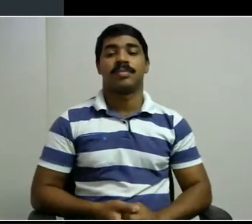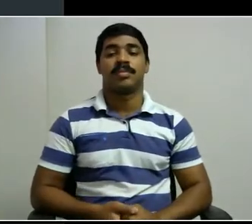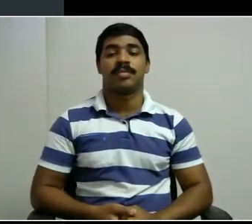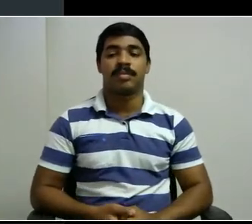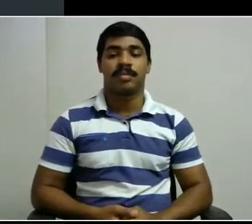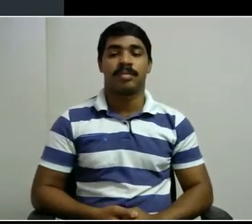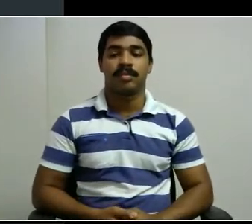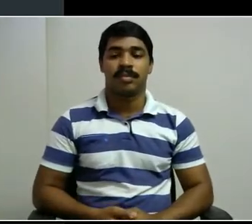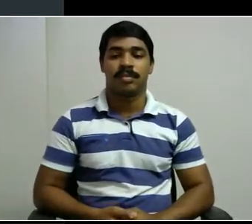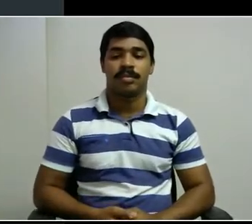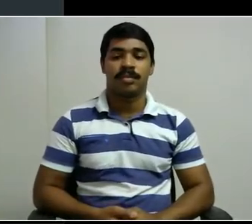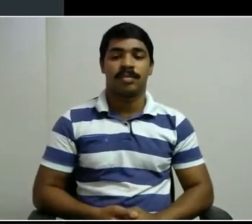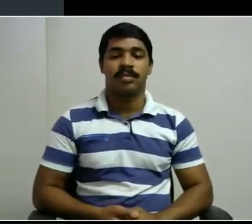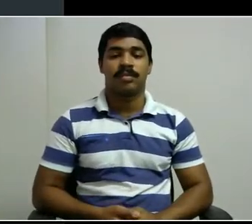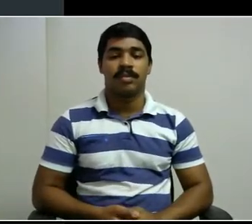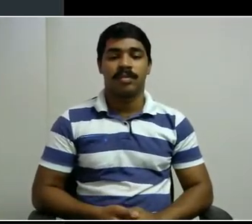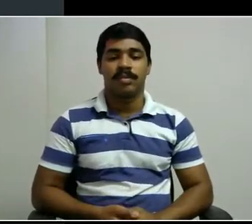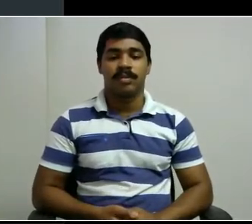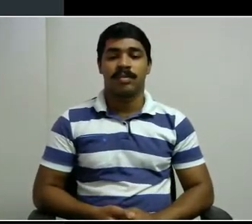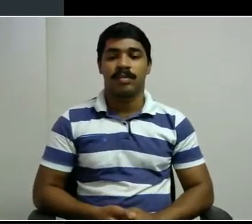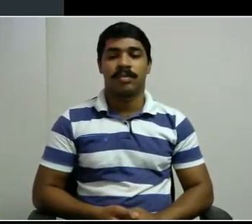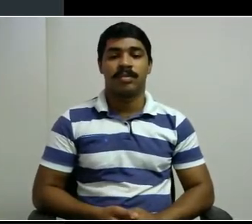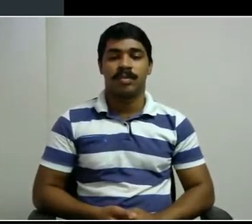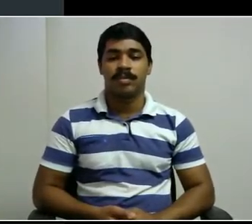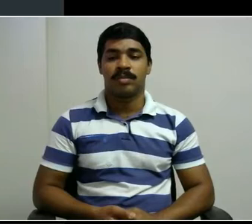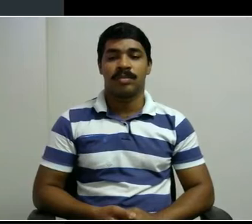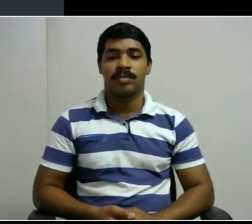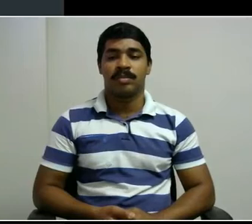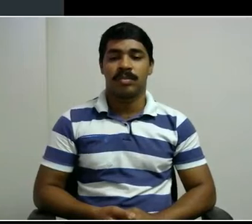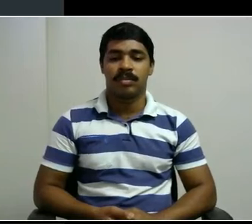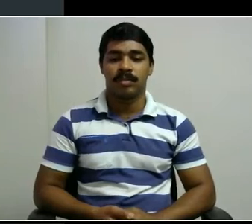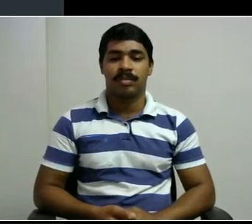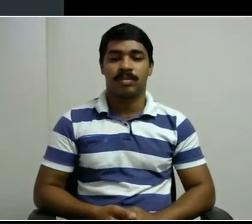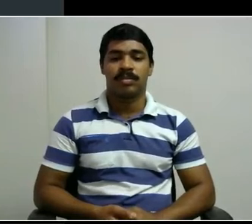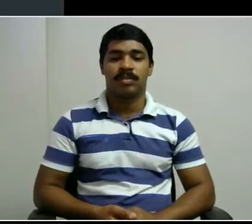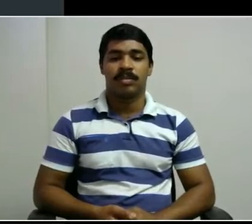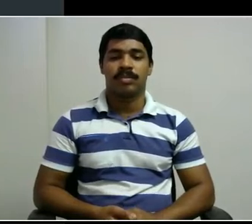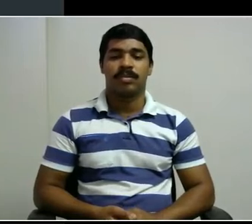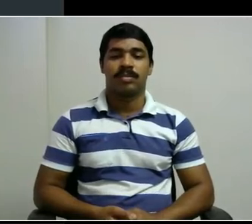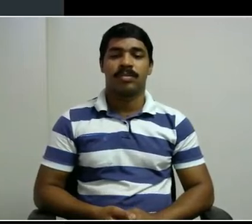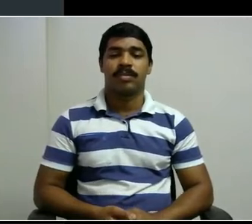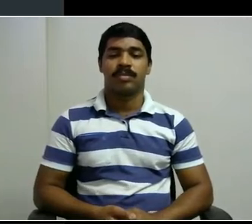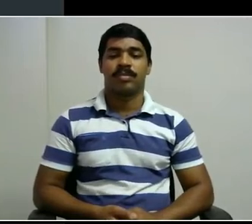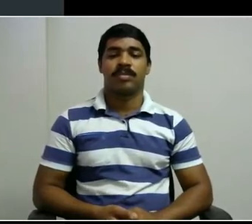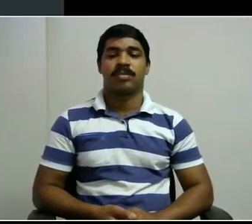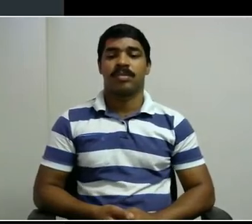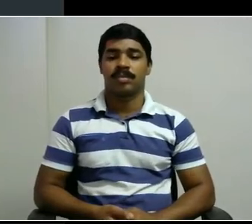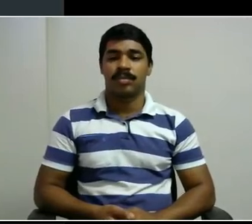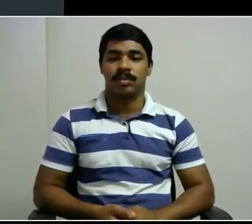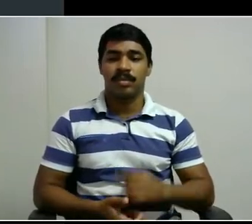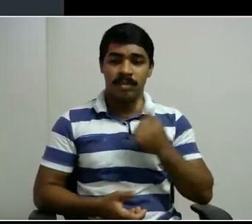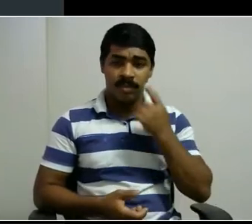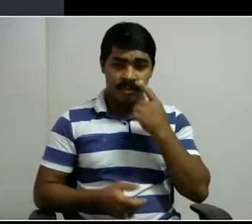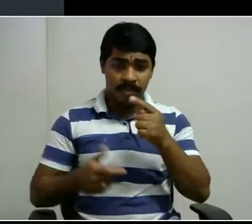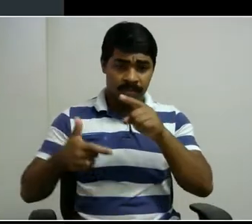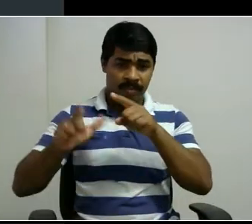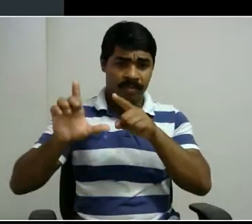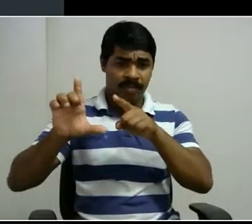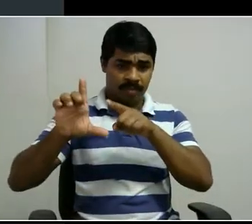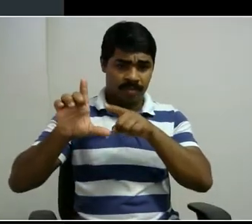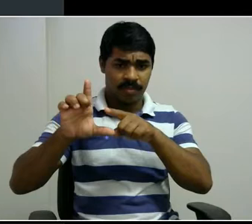observando aqui, recapitulando um pouquinho daquele nosso risco que a gente fez. Observando por esse gráfico, a gente vê o seguinte,